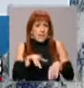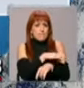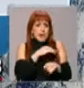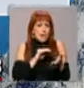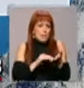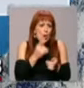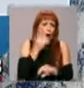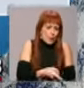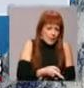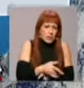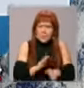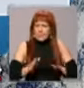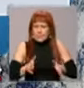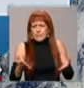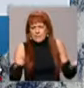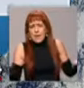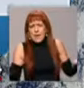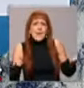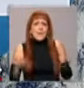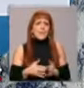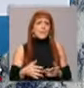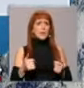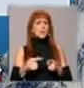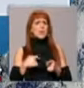a prescrição médica, como é óbvio,